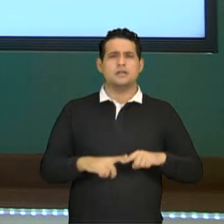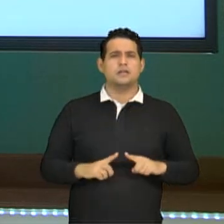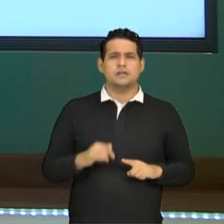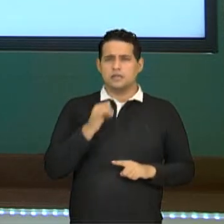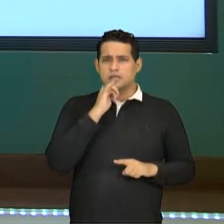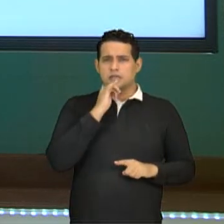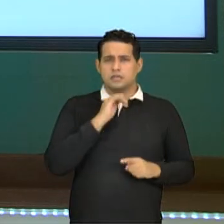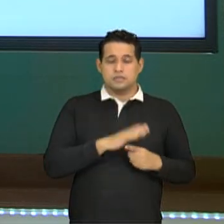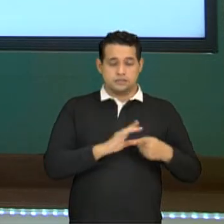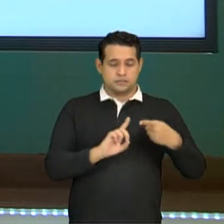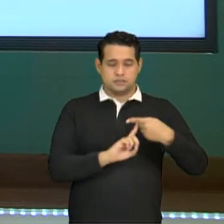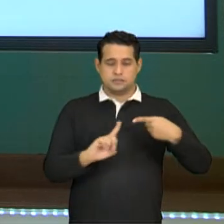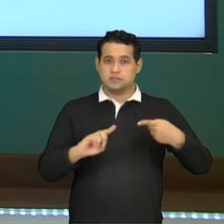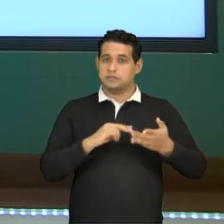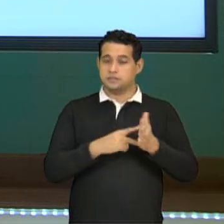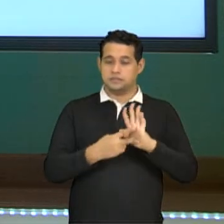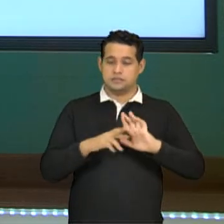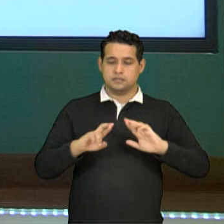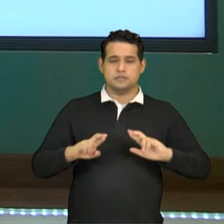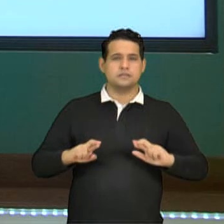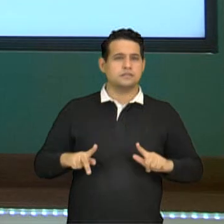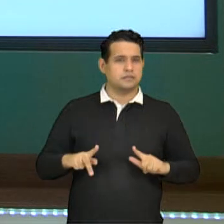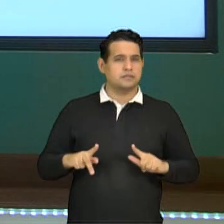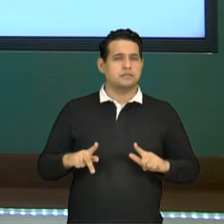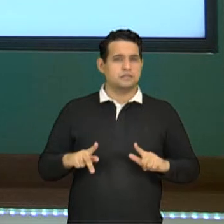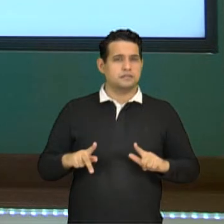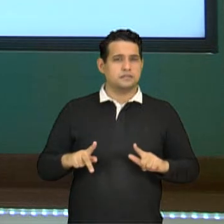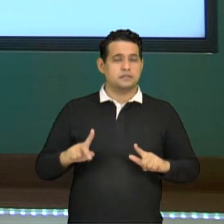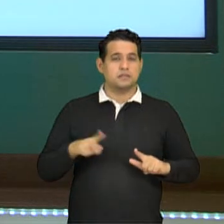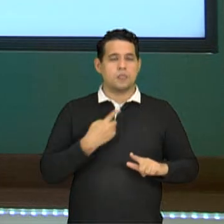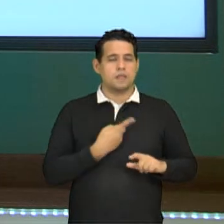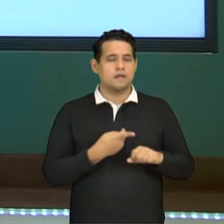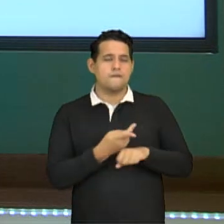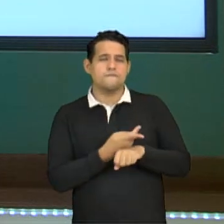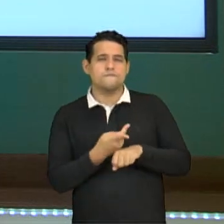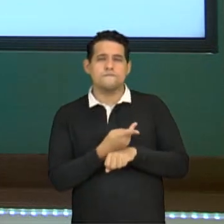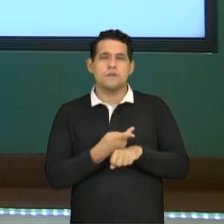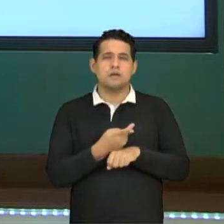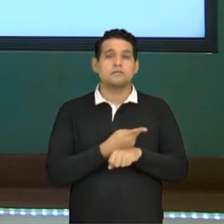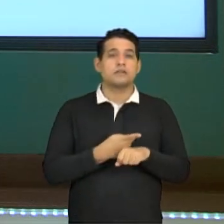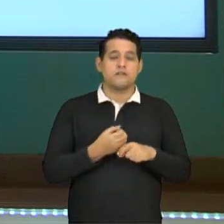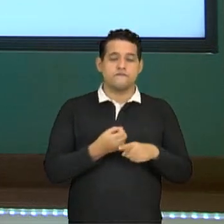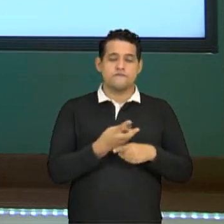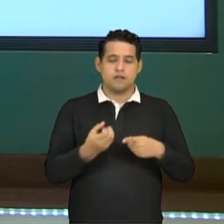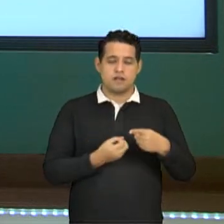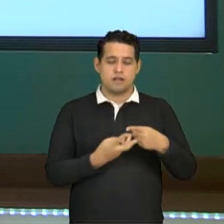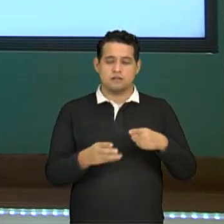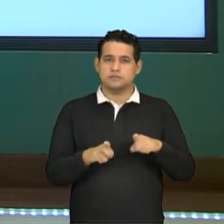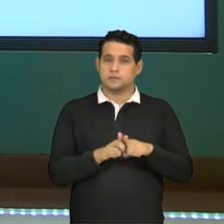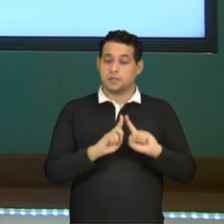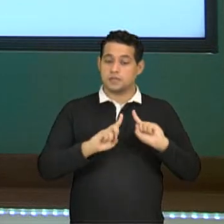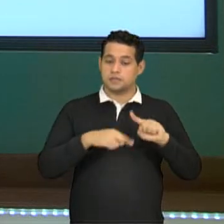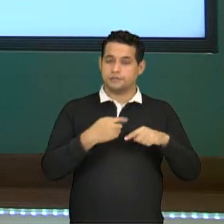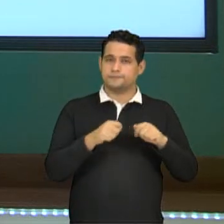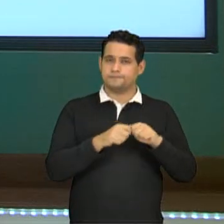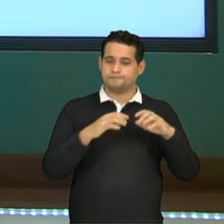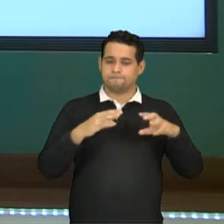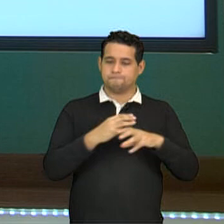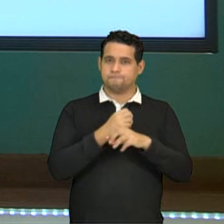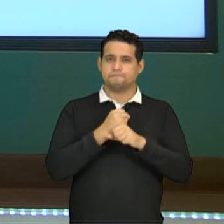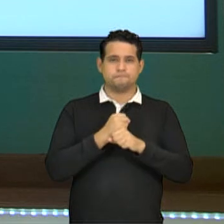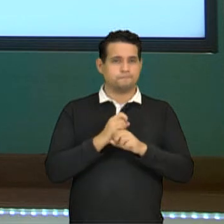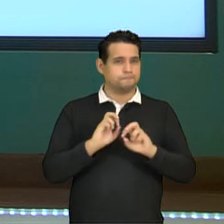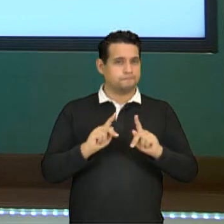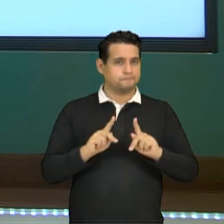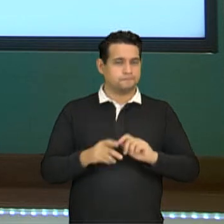quando os denominadores são diferentes, nós buscamos frações equivalentes para depois fazer a soma,